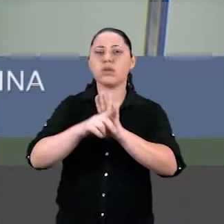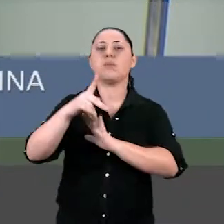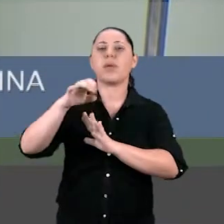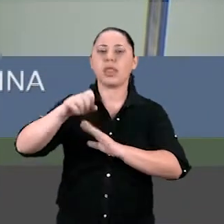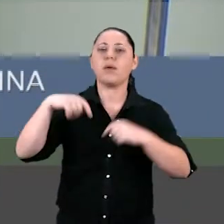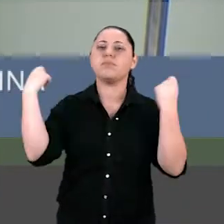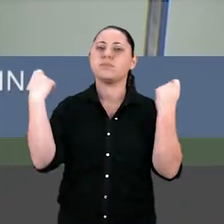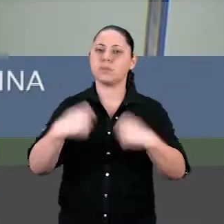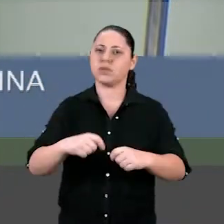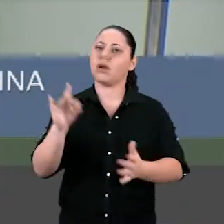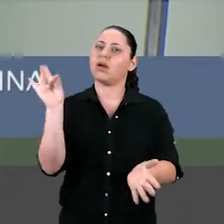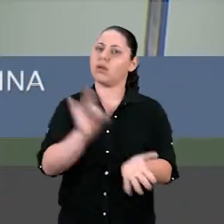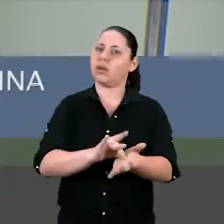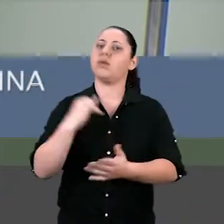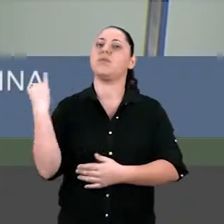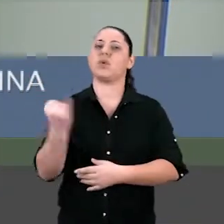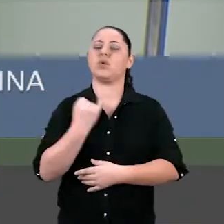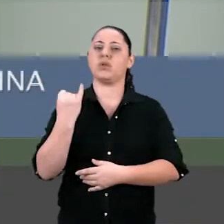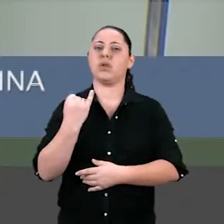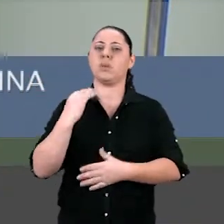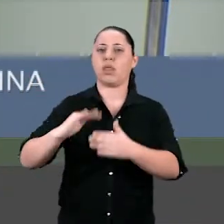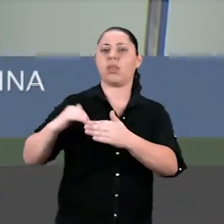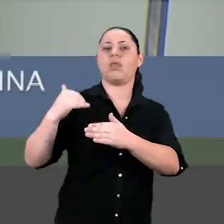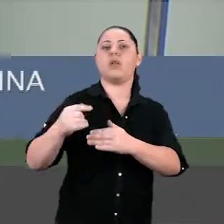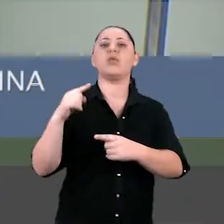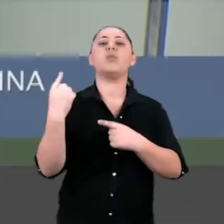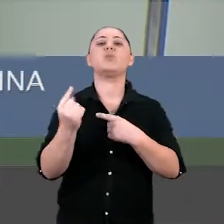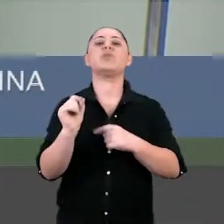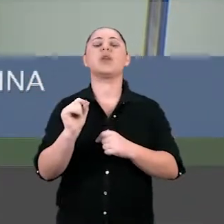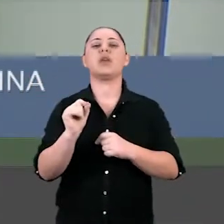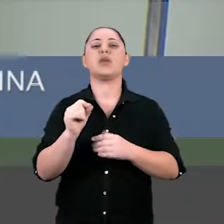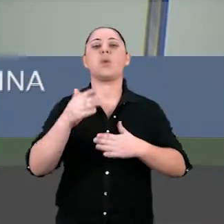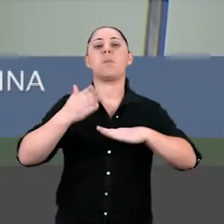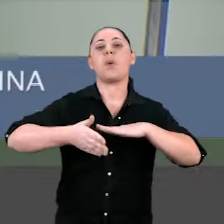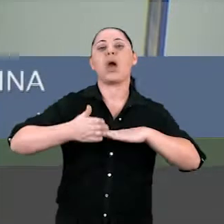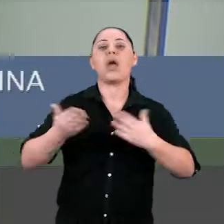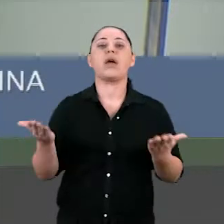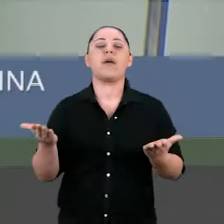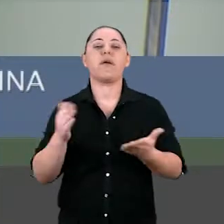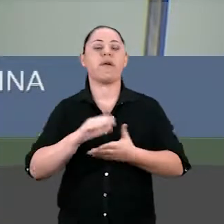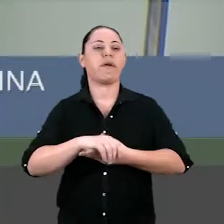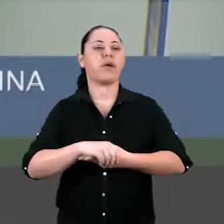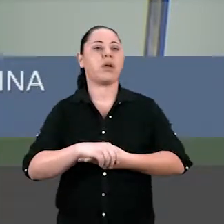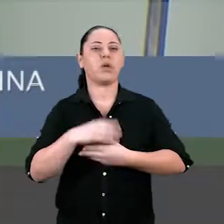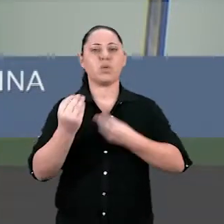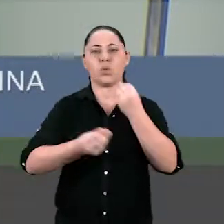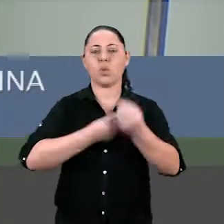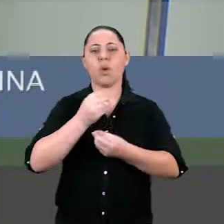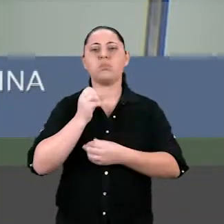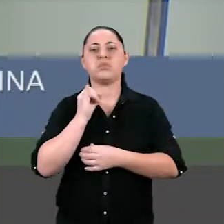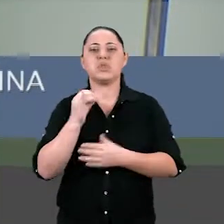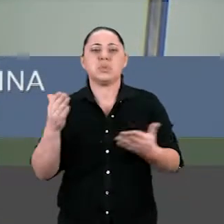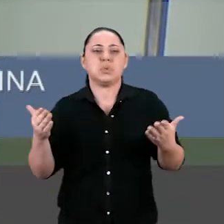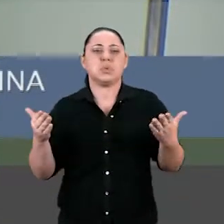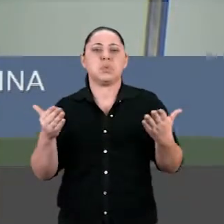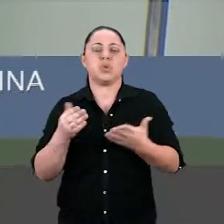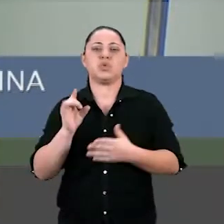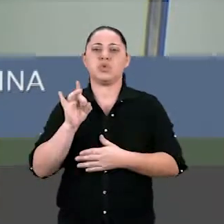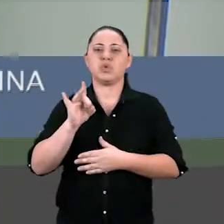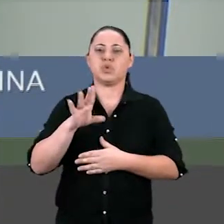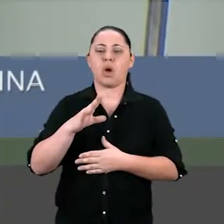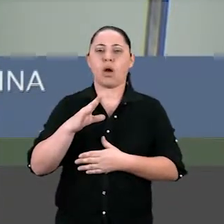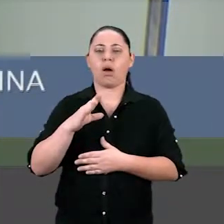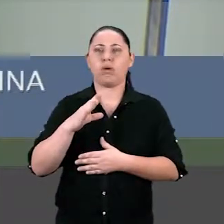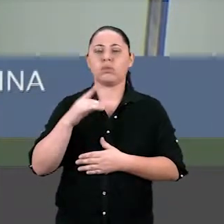necessário. Necessário para além dos limites do direito penal moderno. Dito de outra maneira, como se contemporaneamente nós só